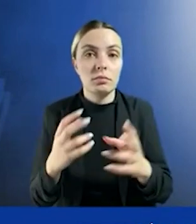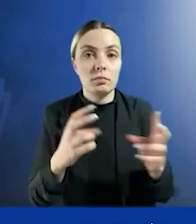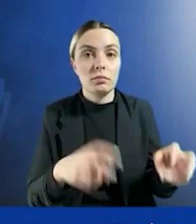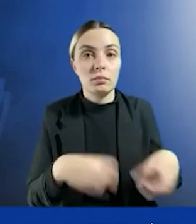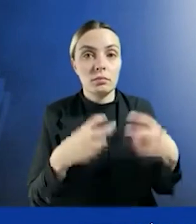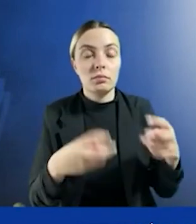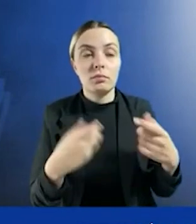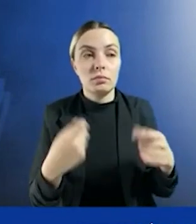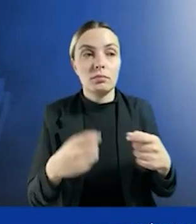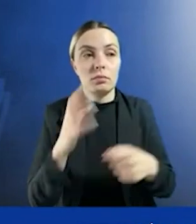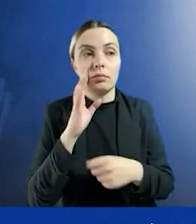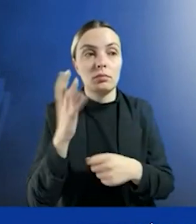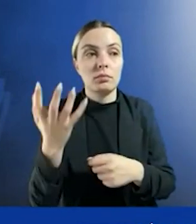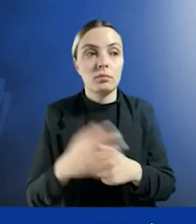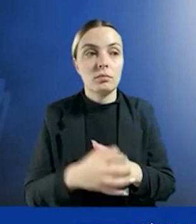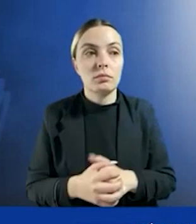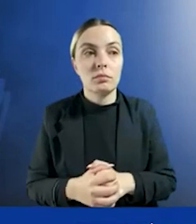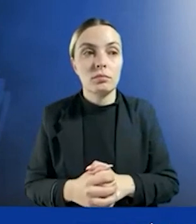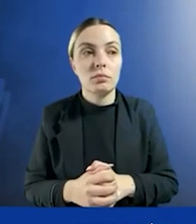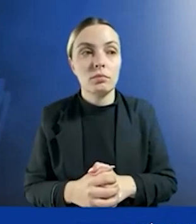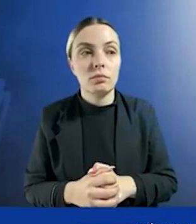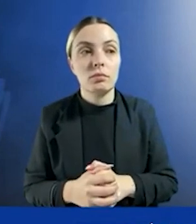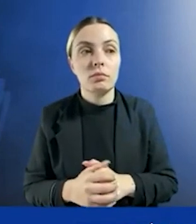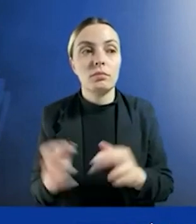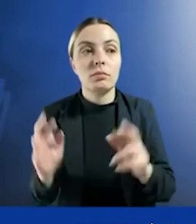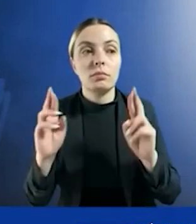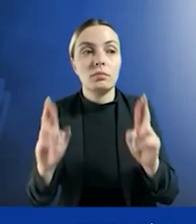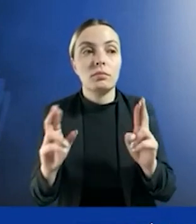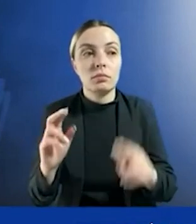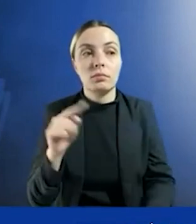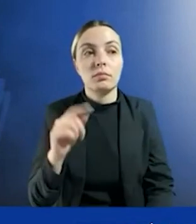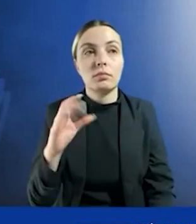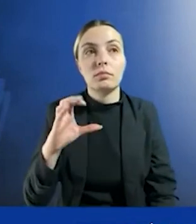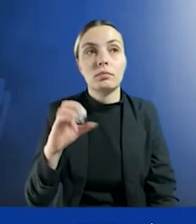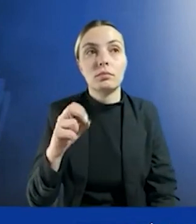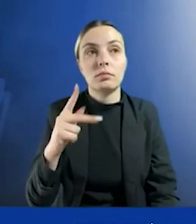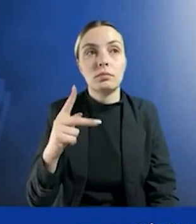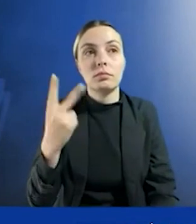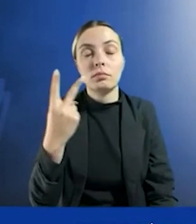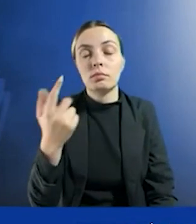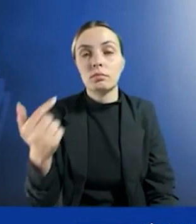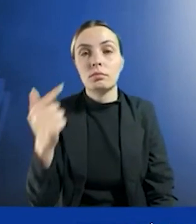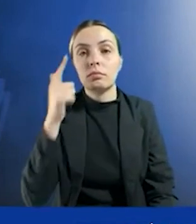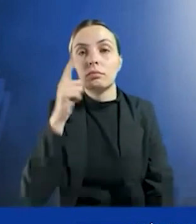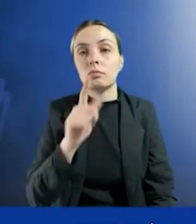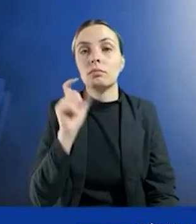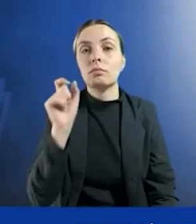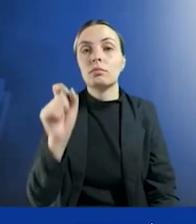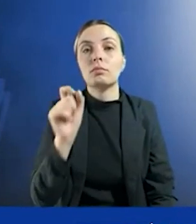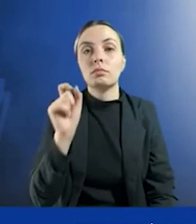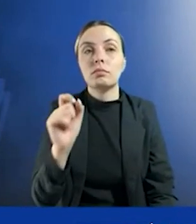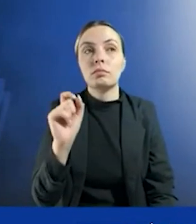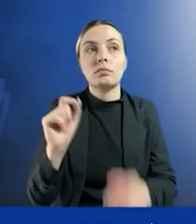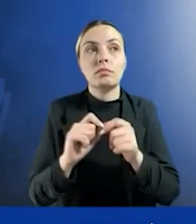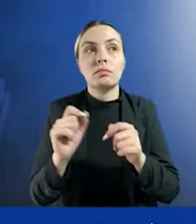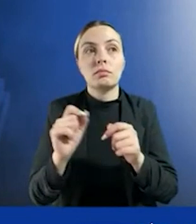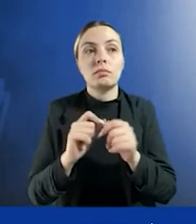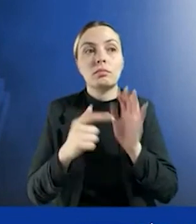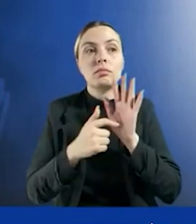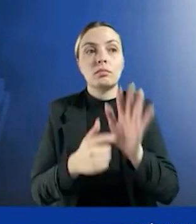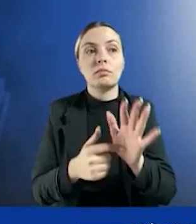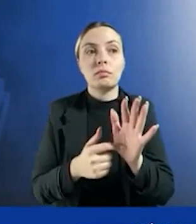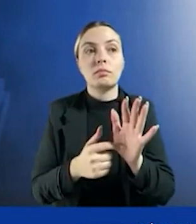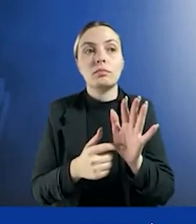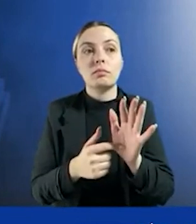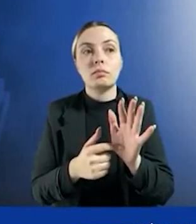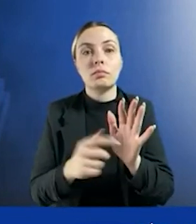solução. E eu espero que essa COP27 consiga fazer declarações de histórias